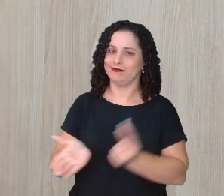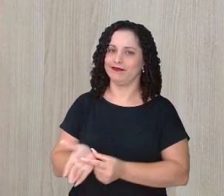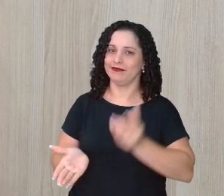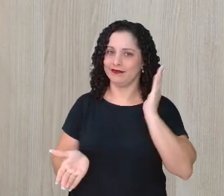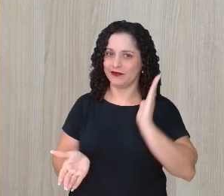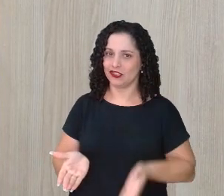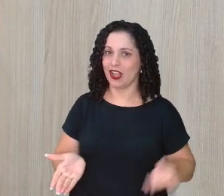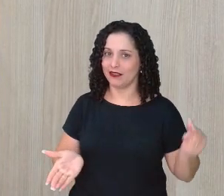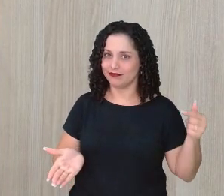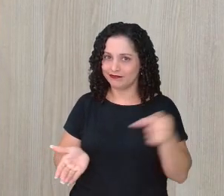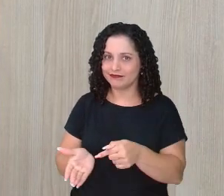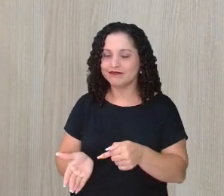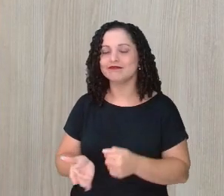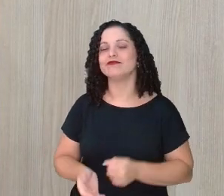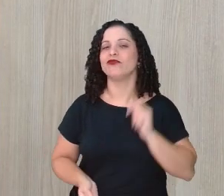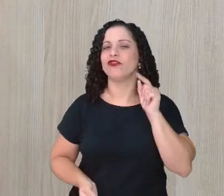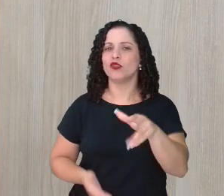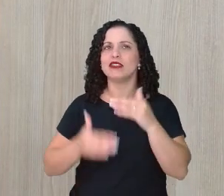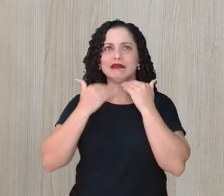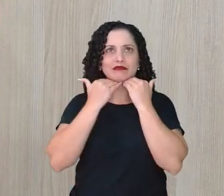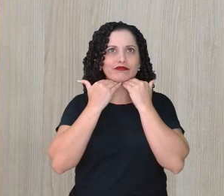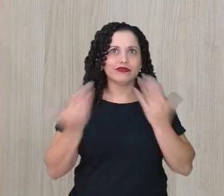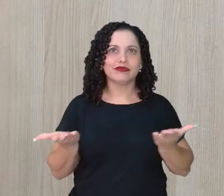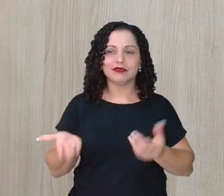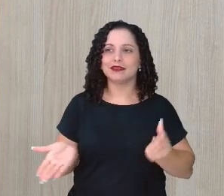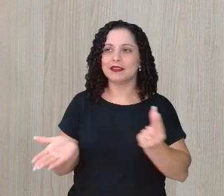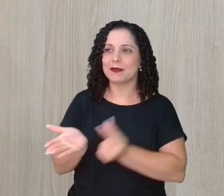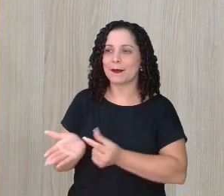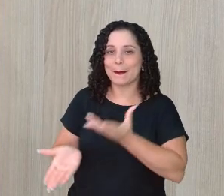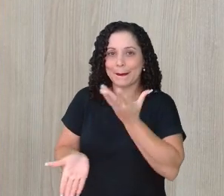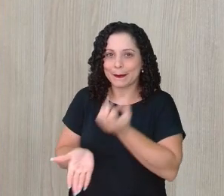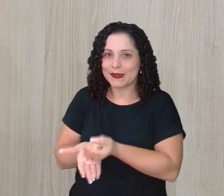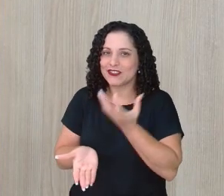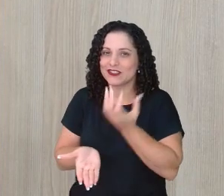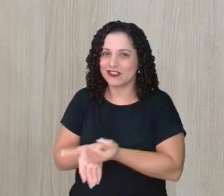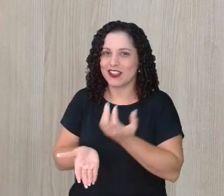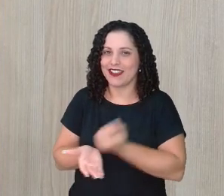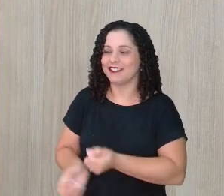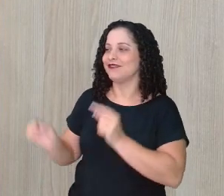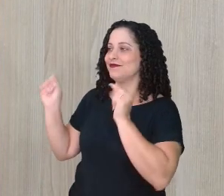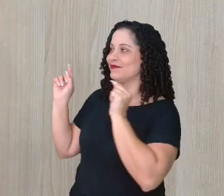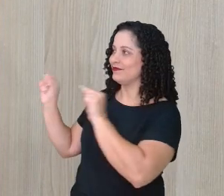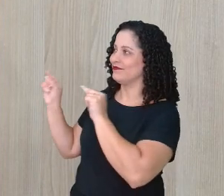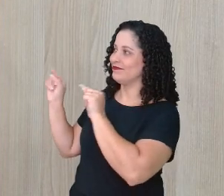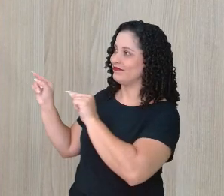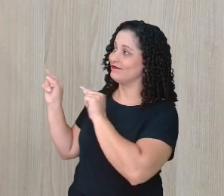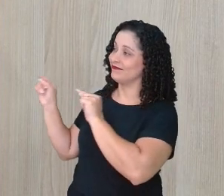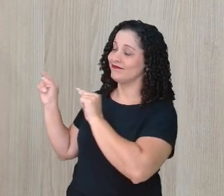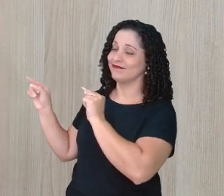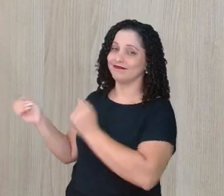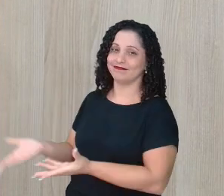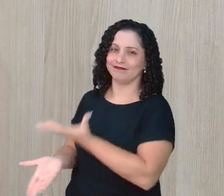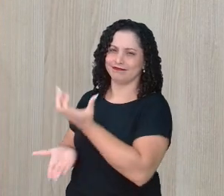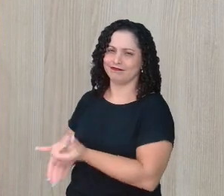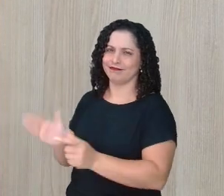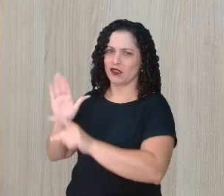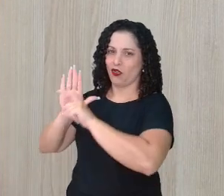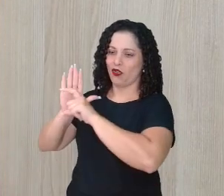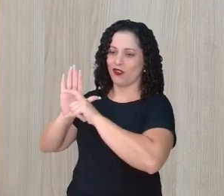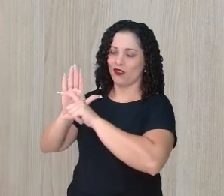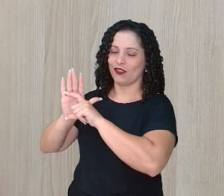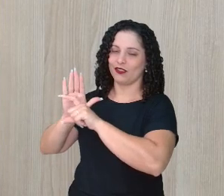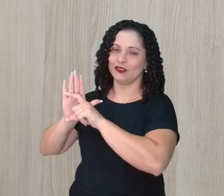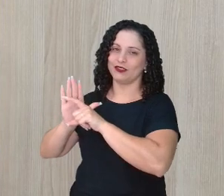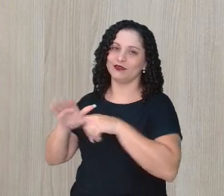você está se abestalhando, faz o download aqui dos QR Codes, pelos QR Codes. E é